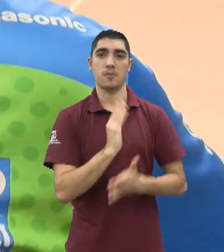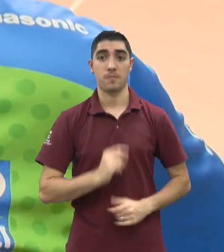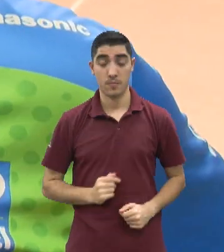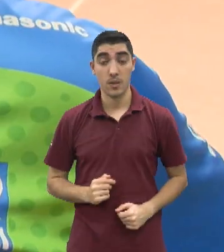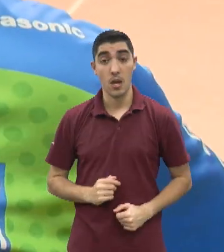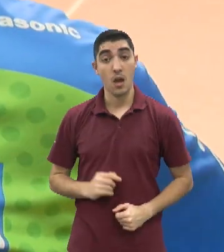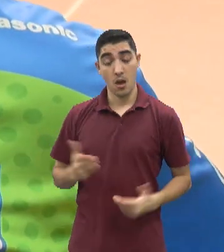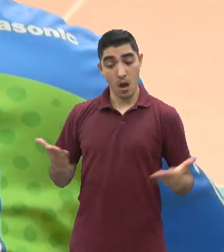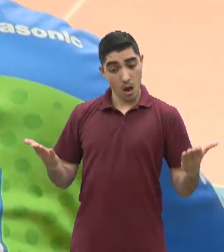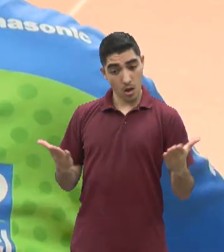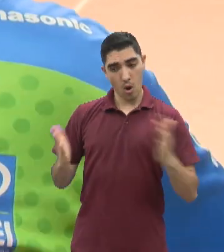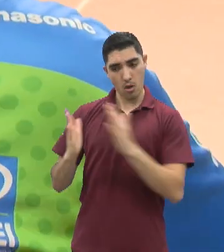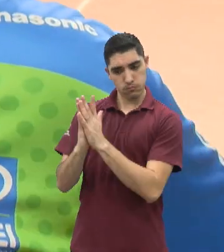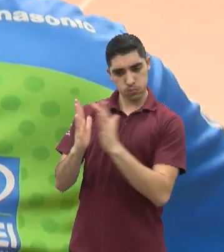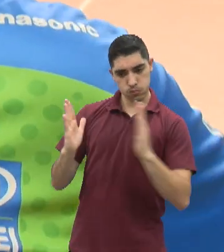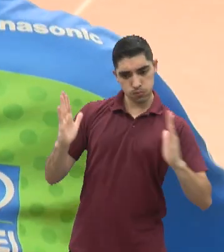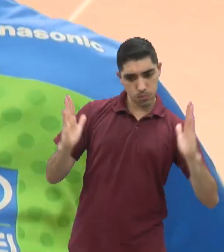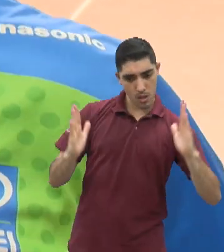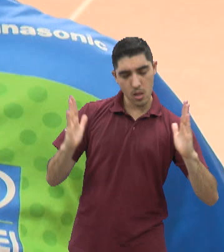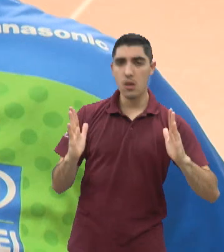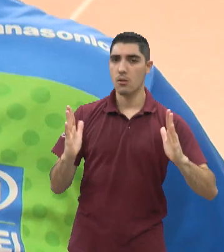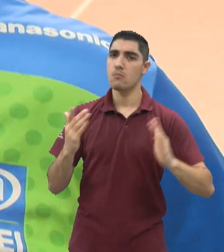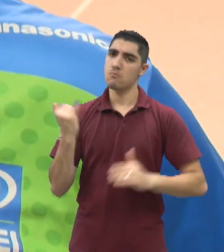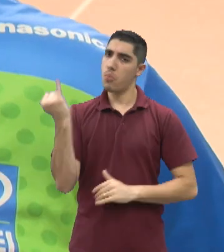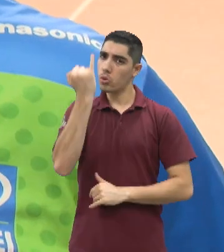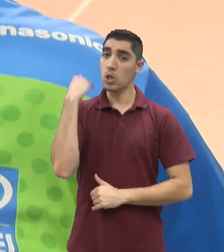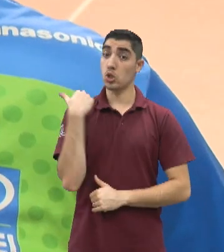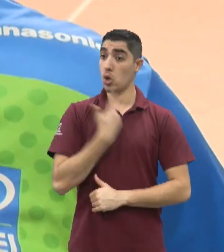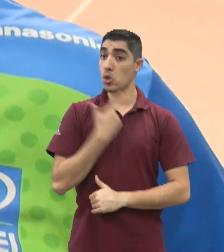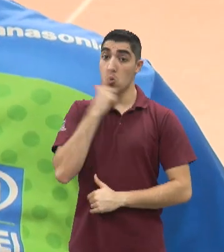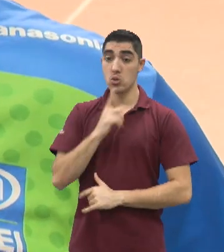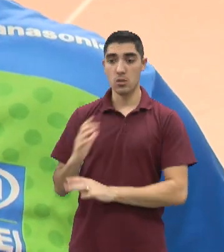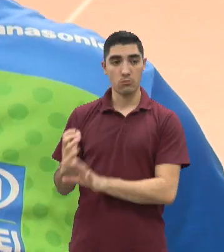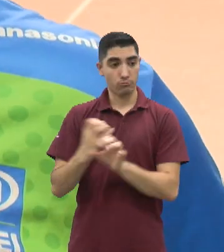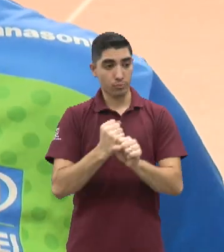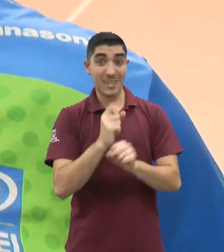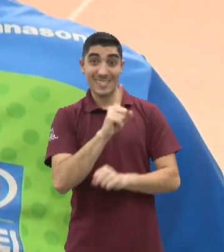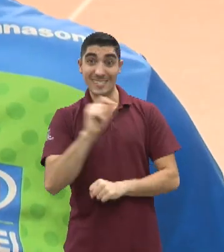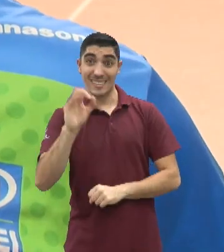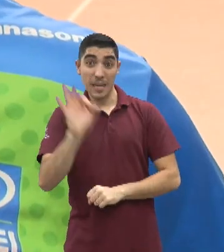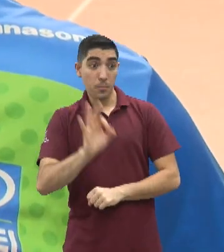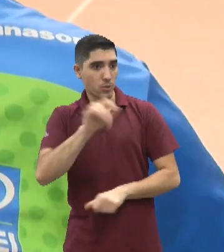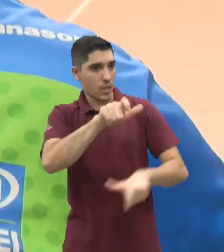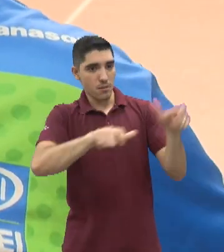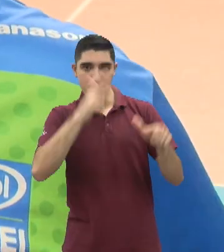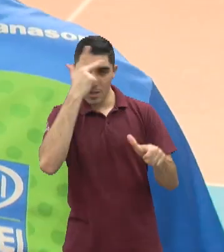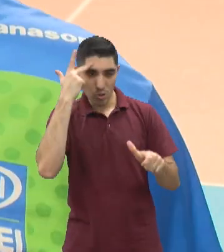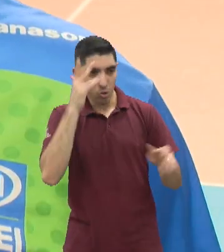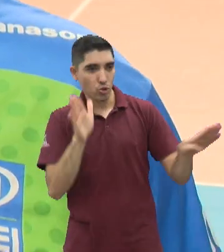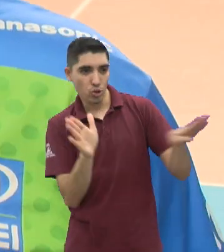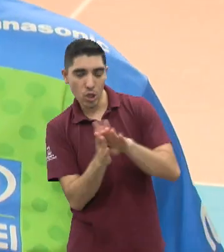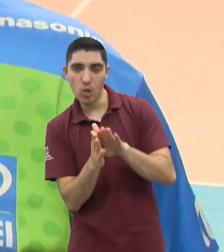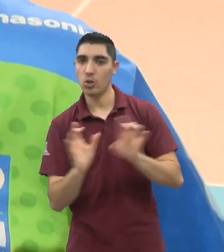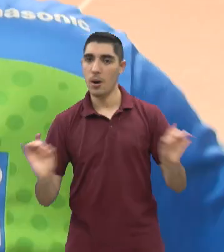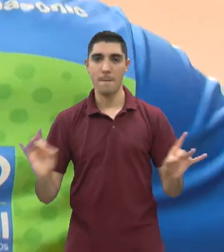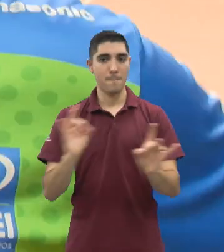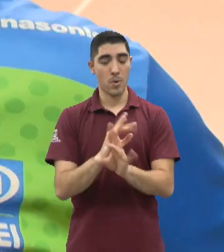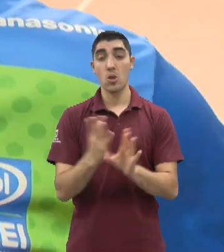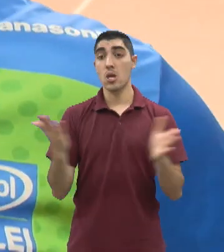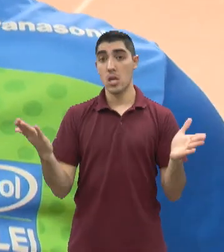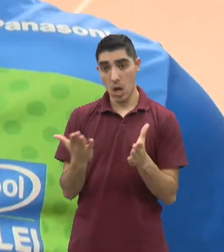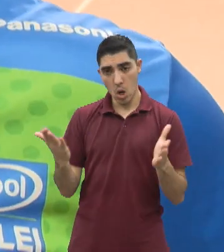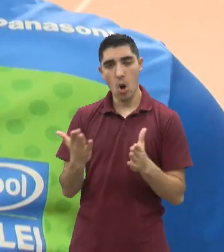Hoje a gente tem 100% da equipe trabalhando, né, treinando. Obviamente que alguns ainda não no ritmo ideal, né, vão ganhar